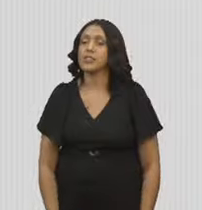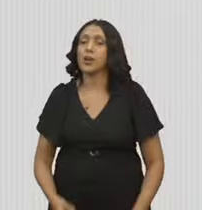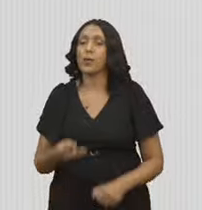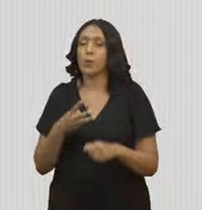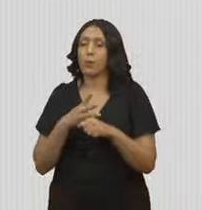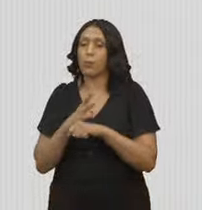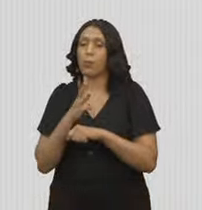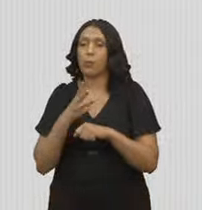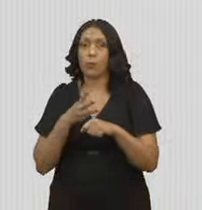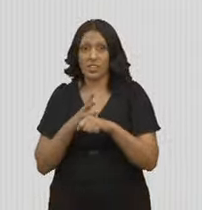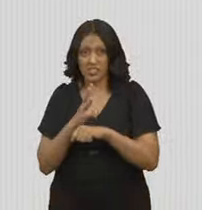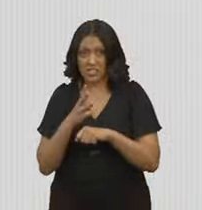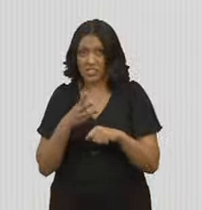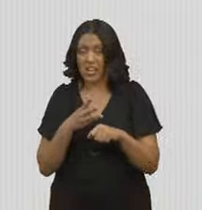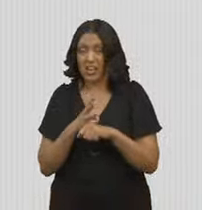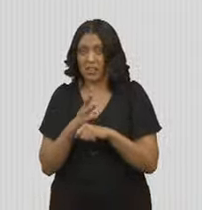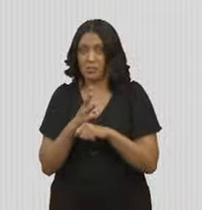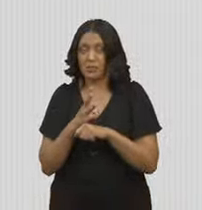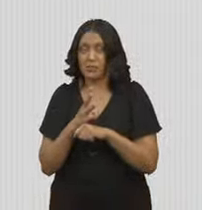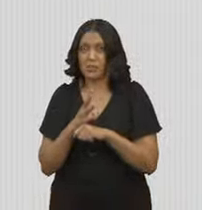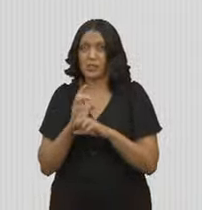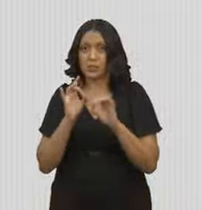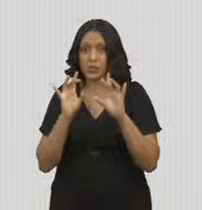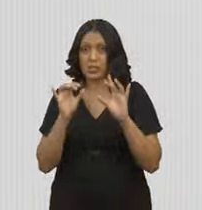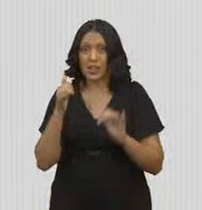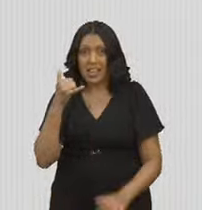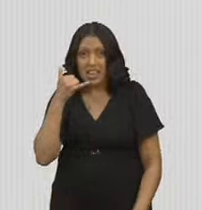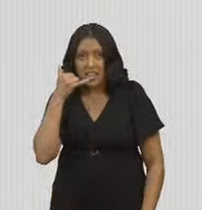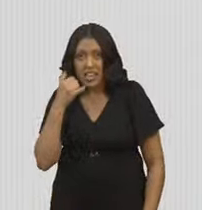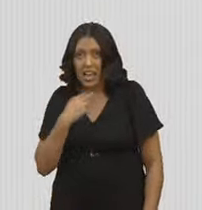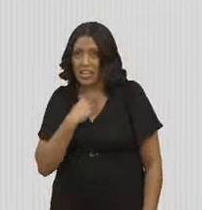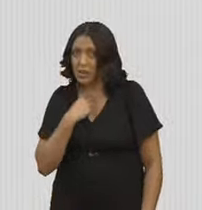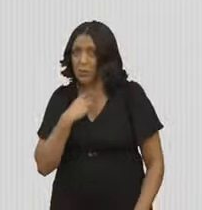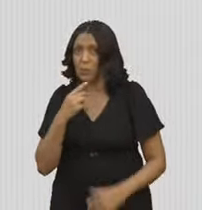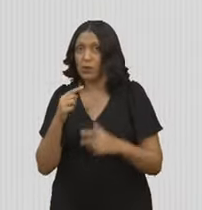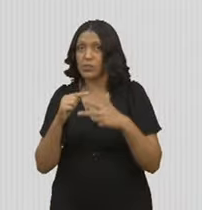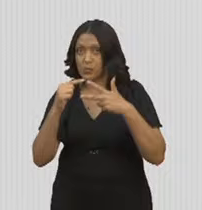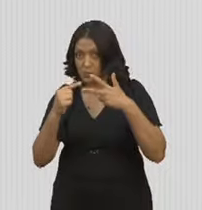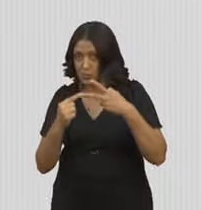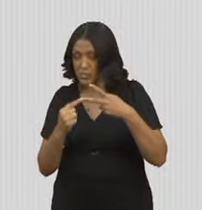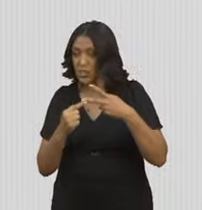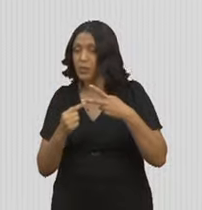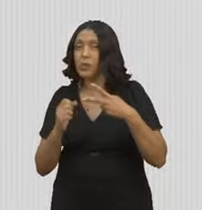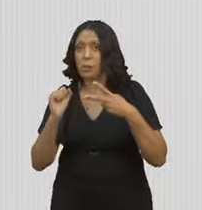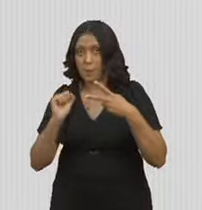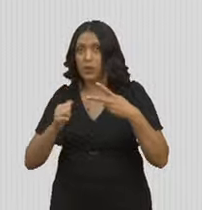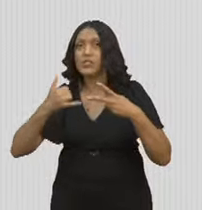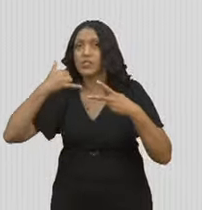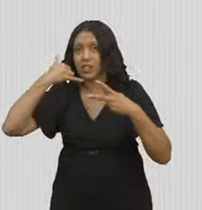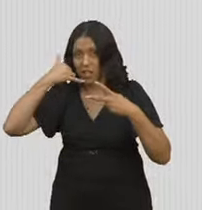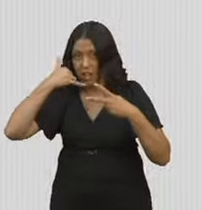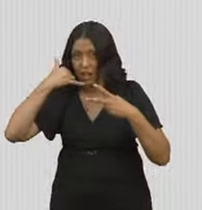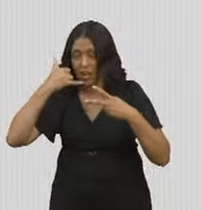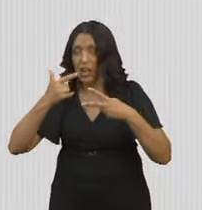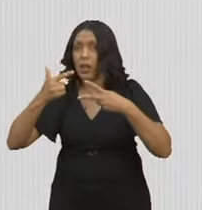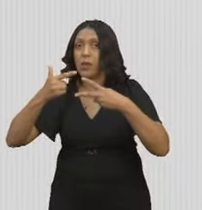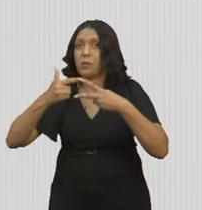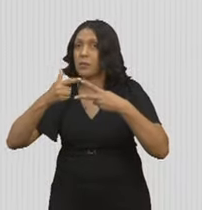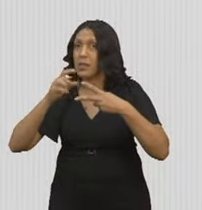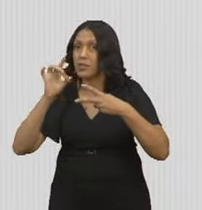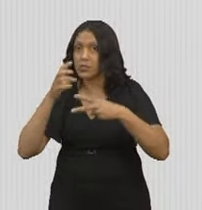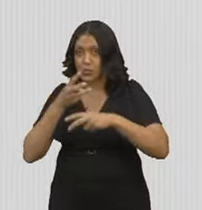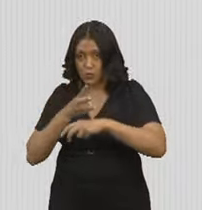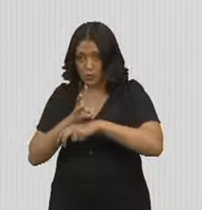12981202698, esse número é só o WhatsApp, tá, gente? Não liguem nele, podem mandar mensagem por ele. Se precisar ligar, tem o número do nosso gabinete, que é o